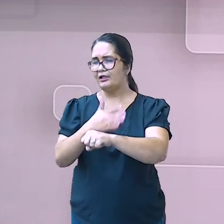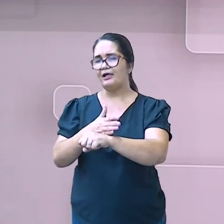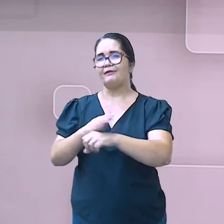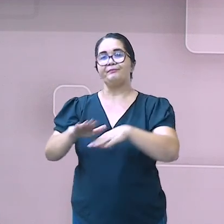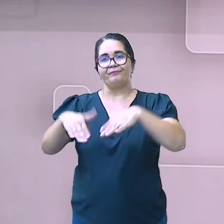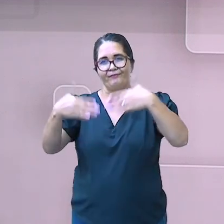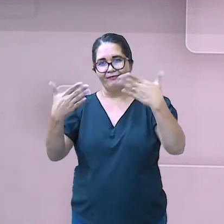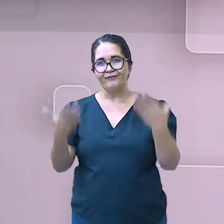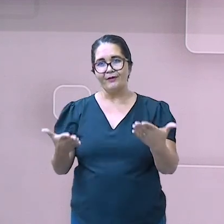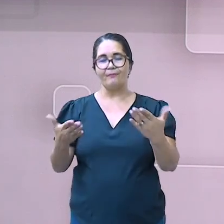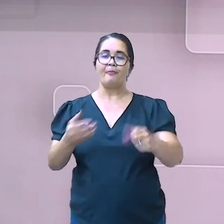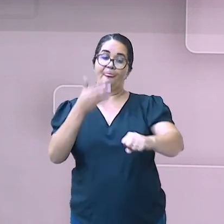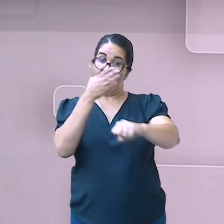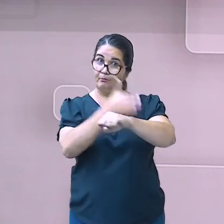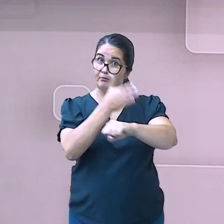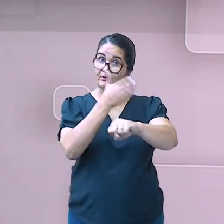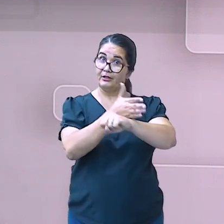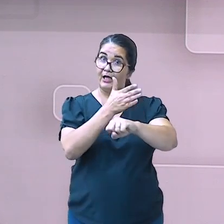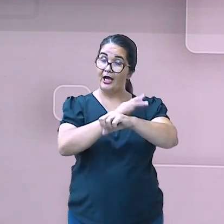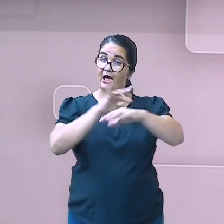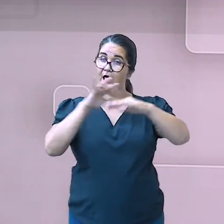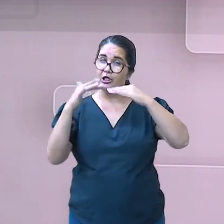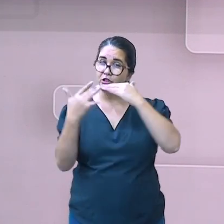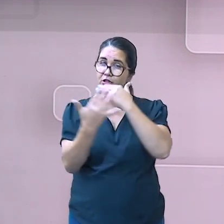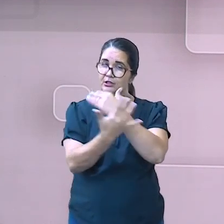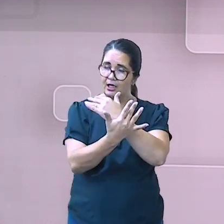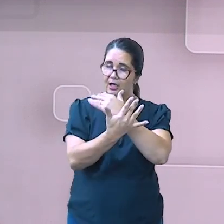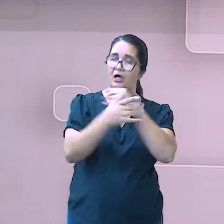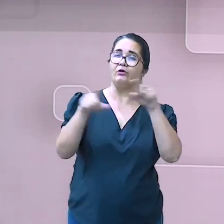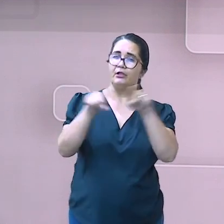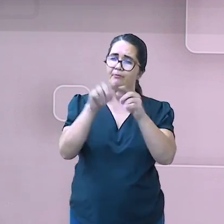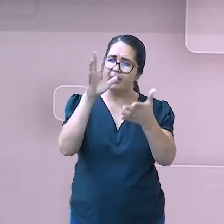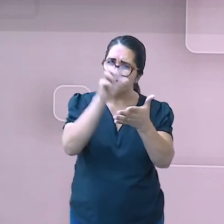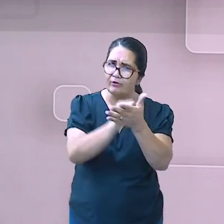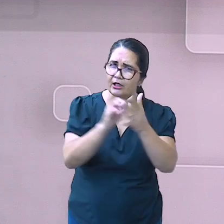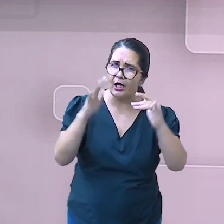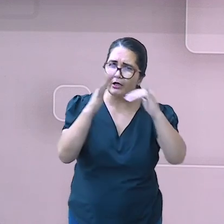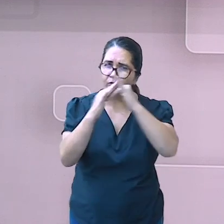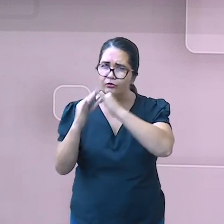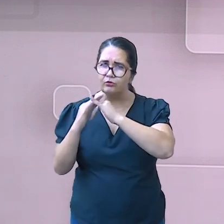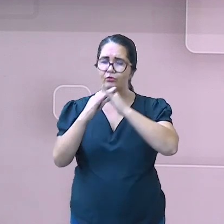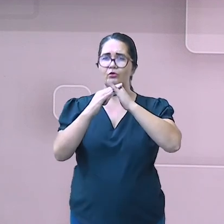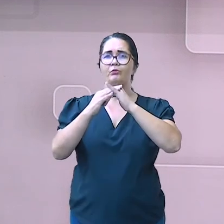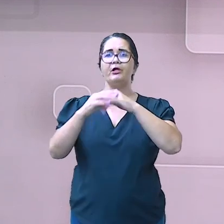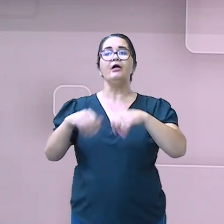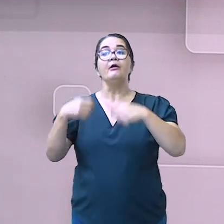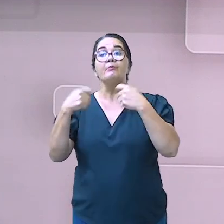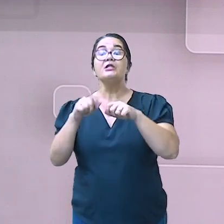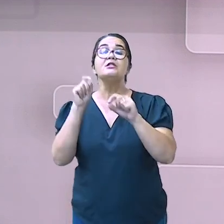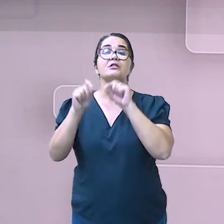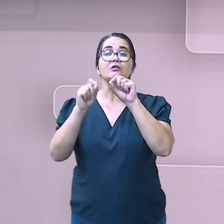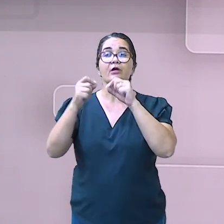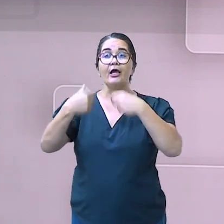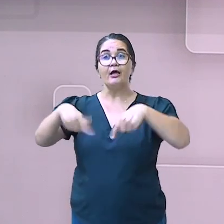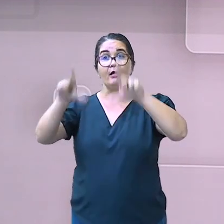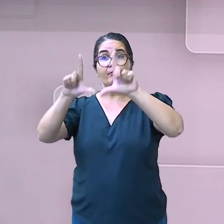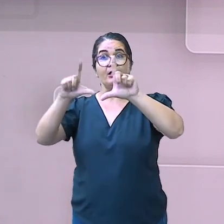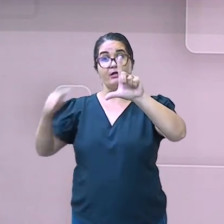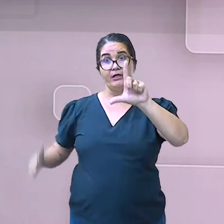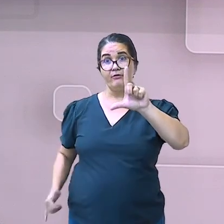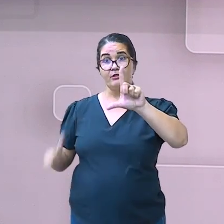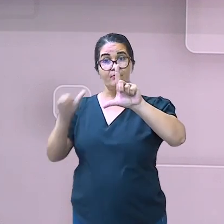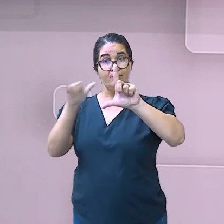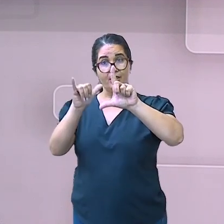acessar as nossas redes sociais, a nossa plataforma SMED-GV, aponte a câmera do seu celular para a imagem